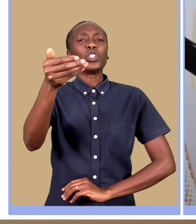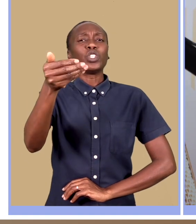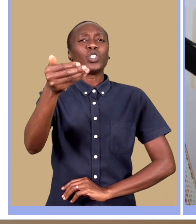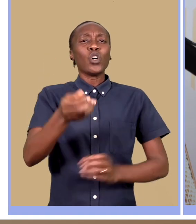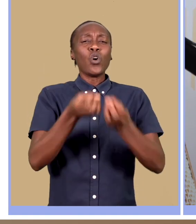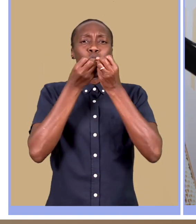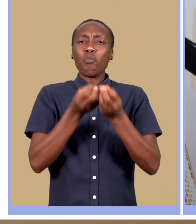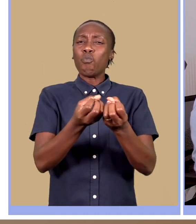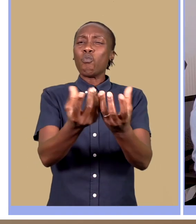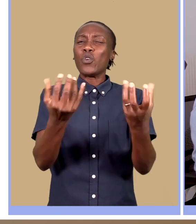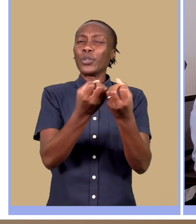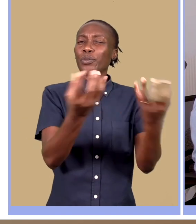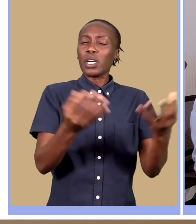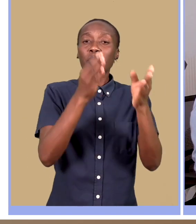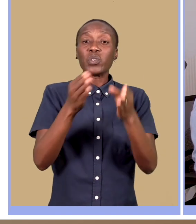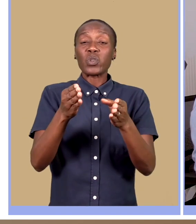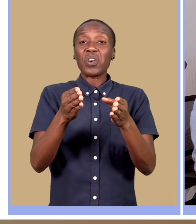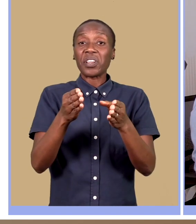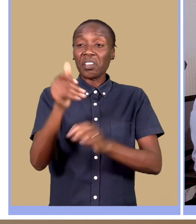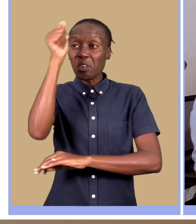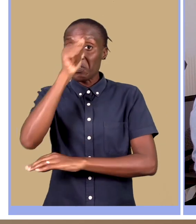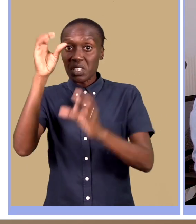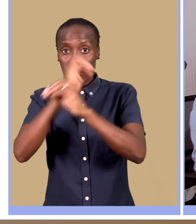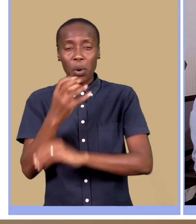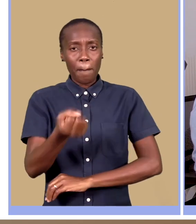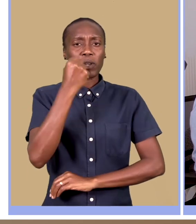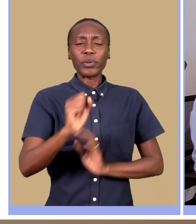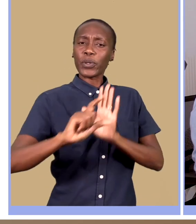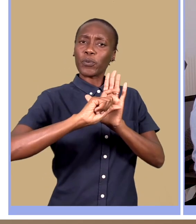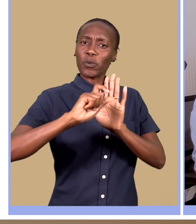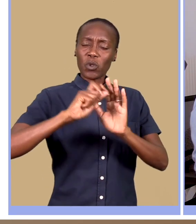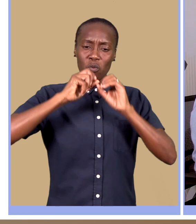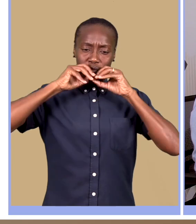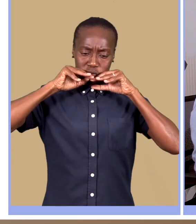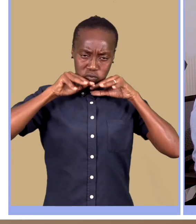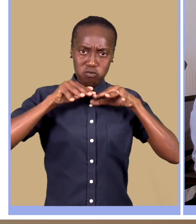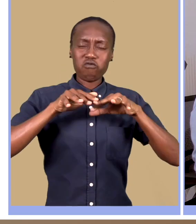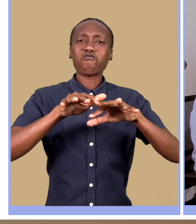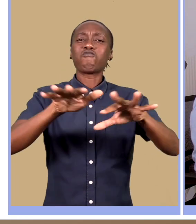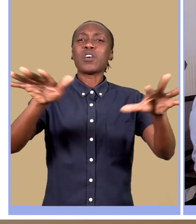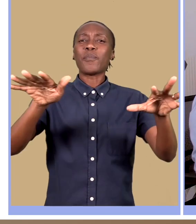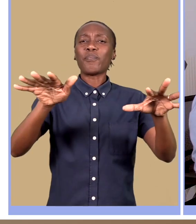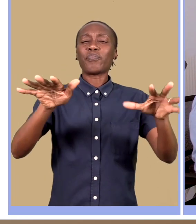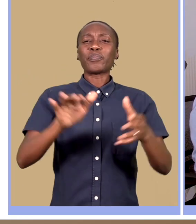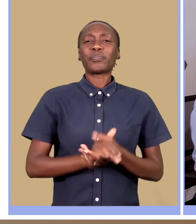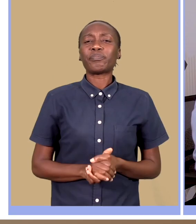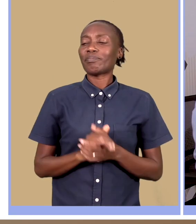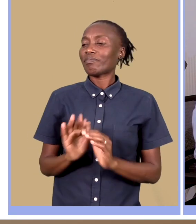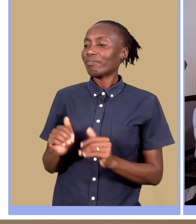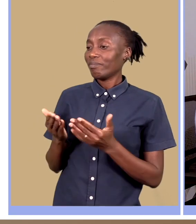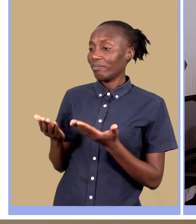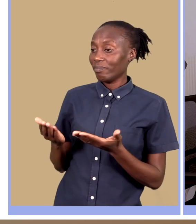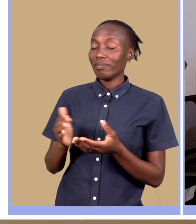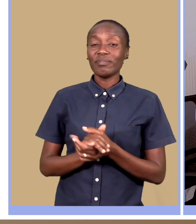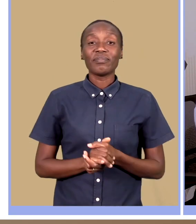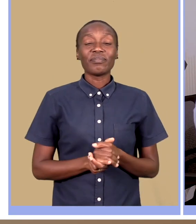testemunhas de mundos que neste momento estão fora ou quase das universidades moçambicanas. Exato.